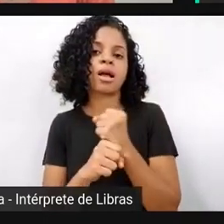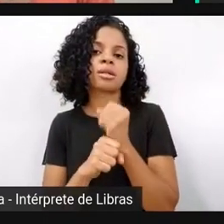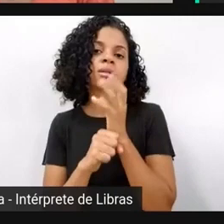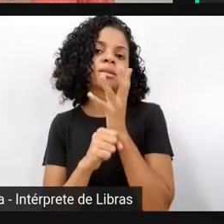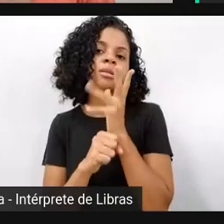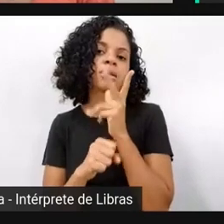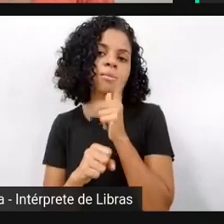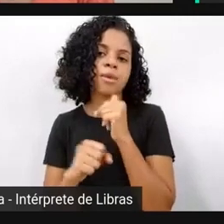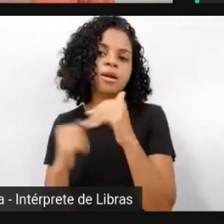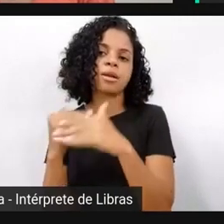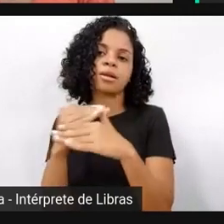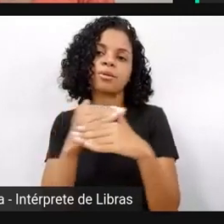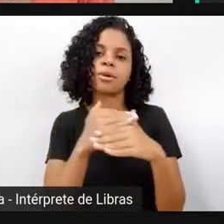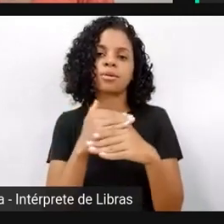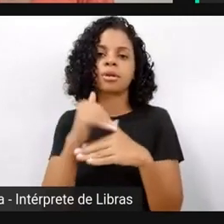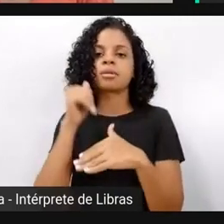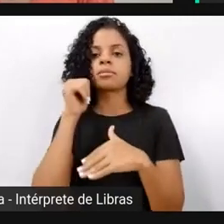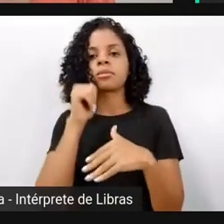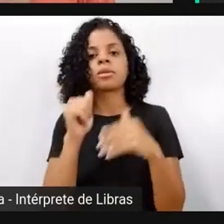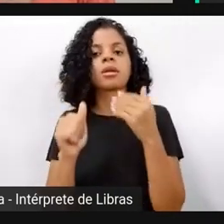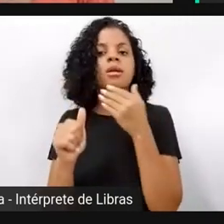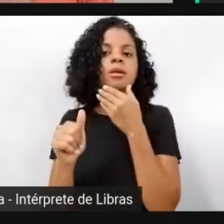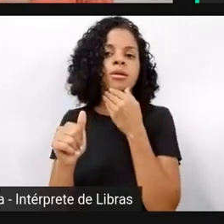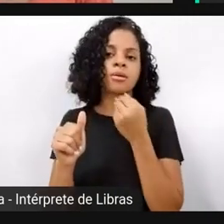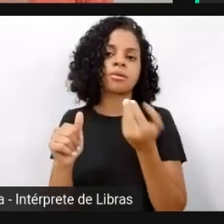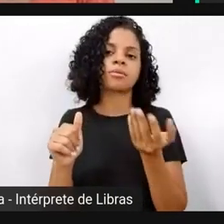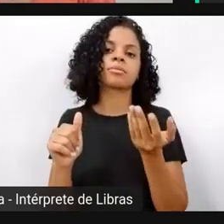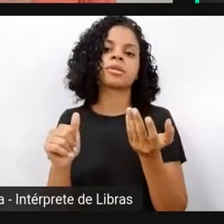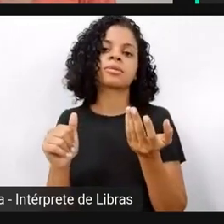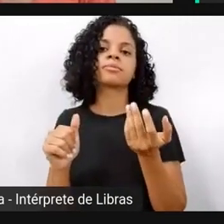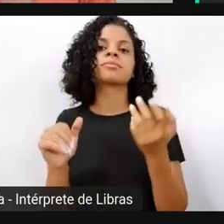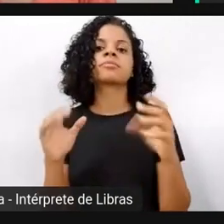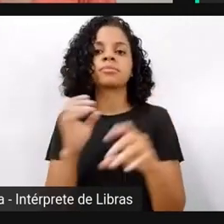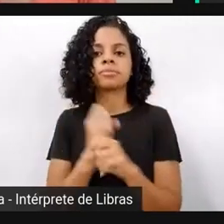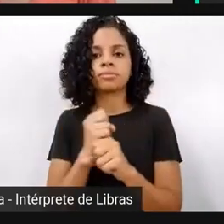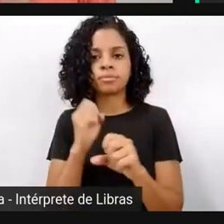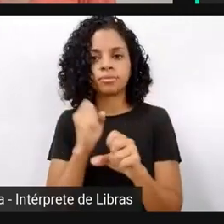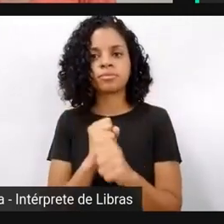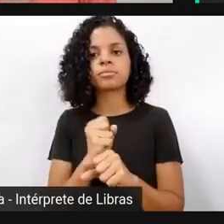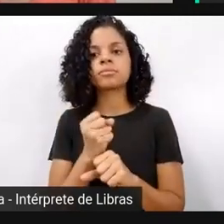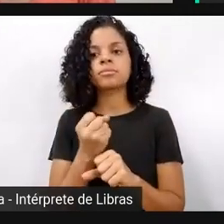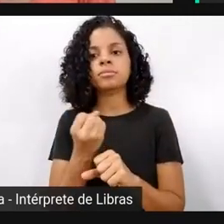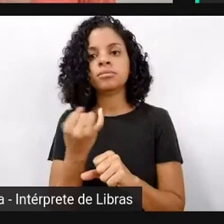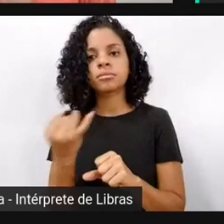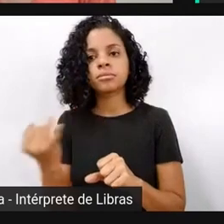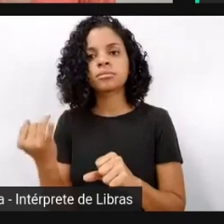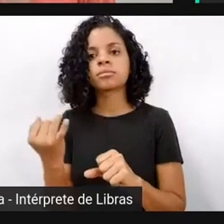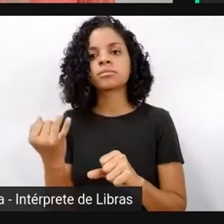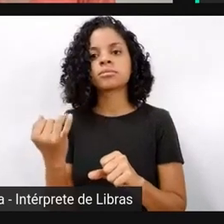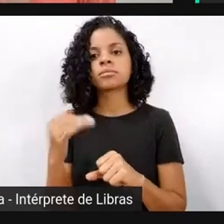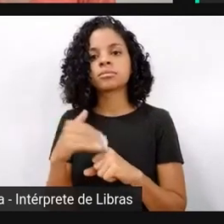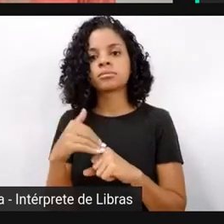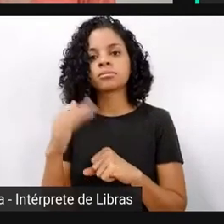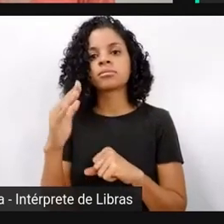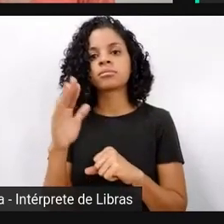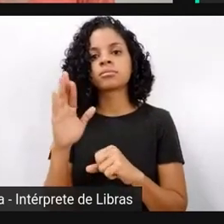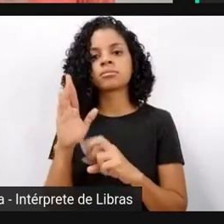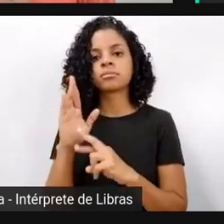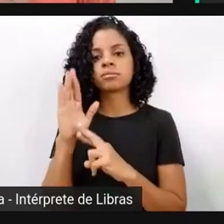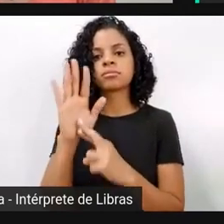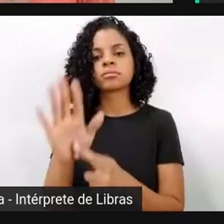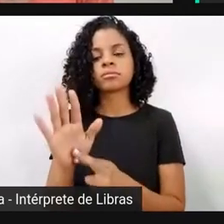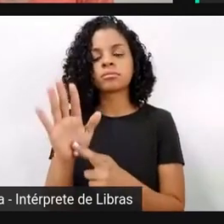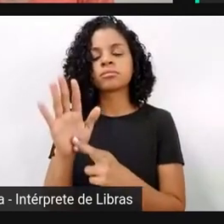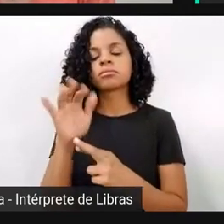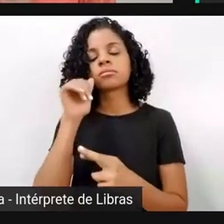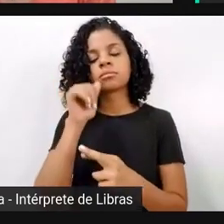gente entende, e isso é dado, isso é quantificado, né? Que com mais mulheres, com maior representatividade, participação dessas